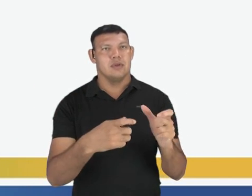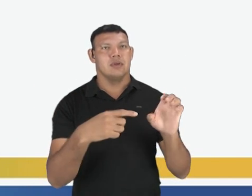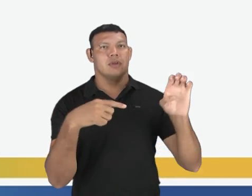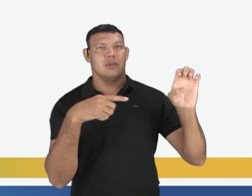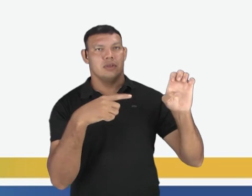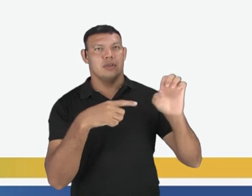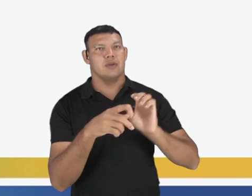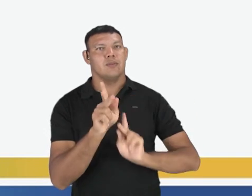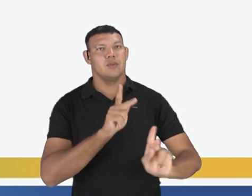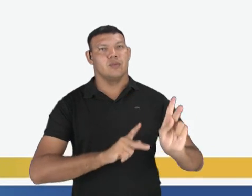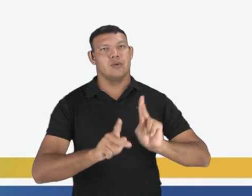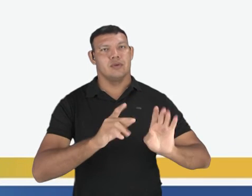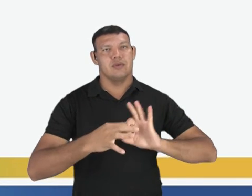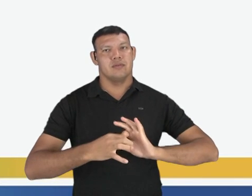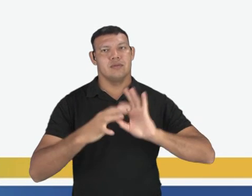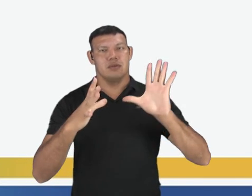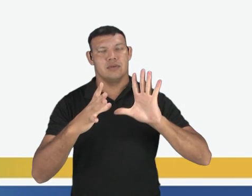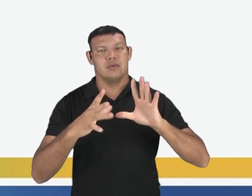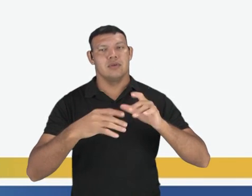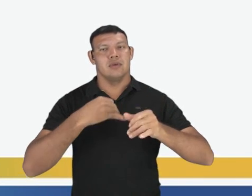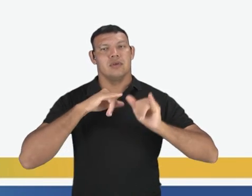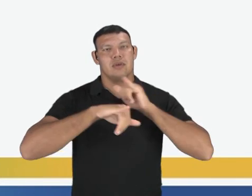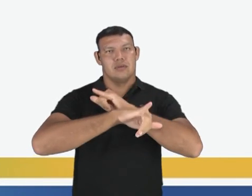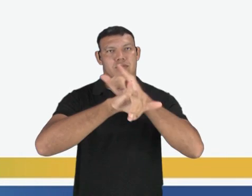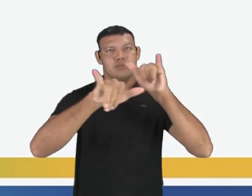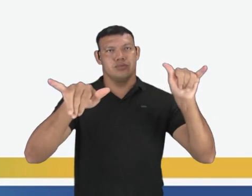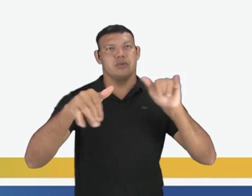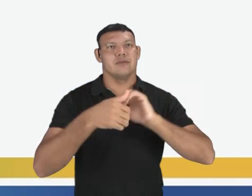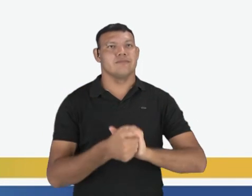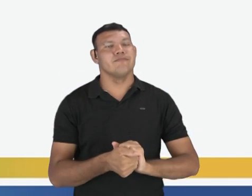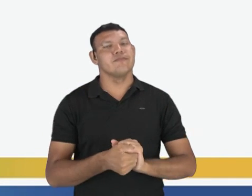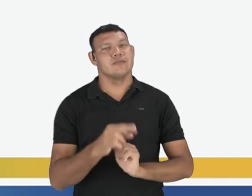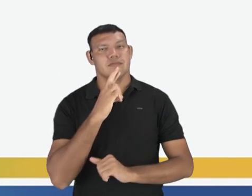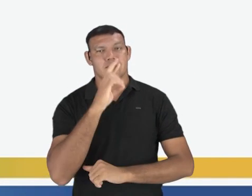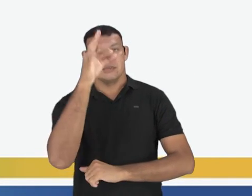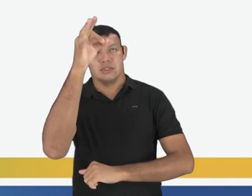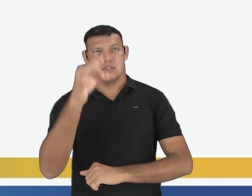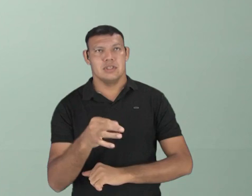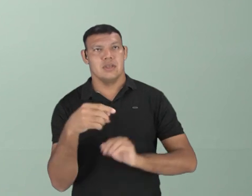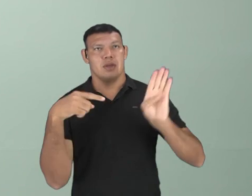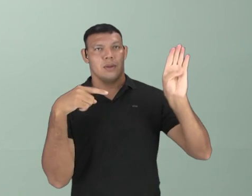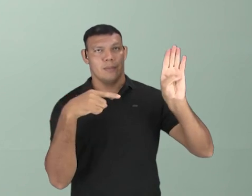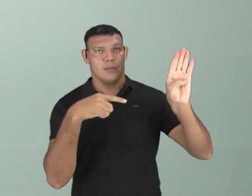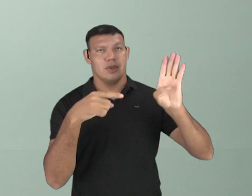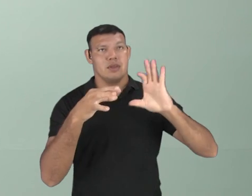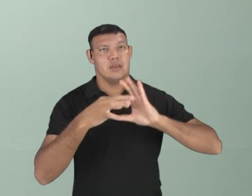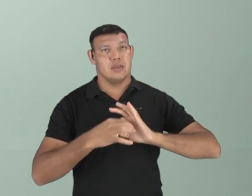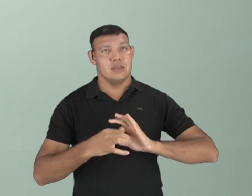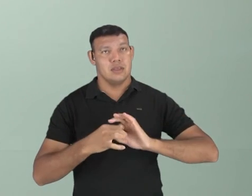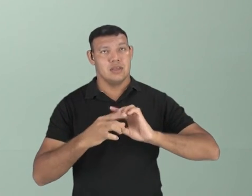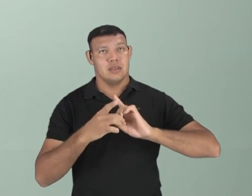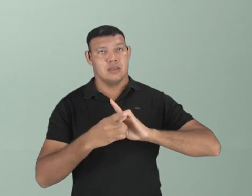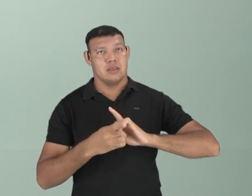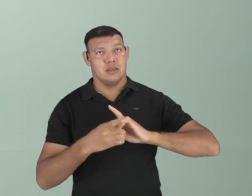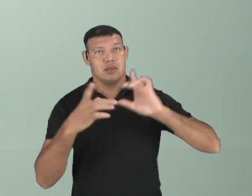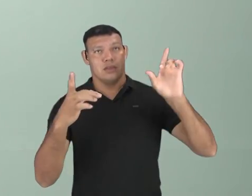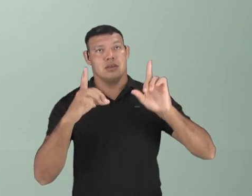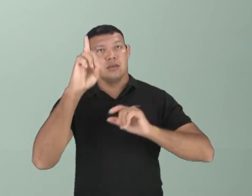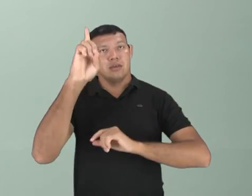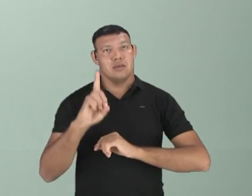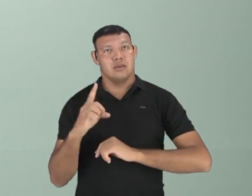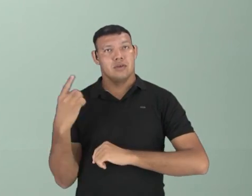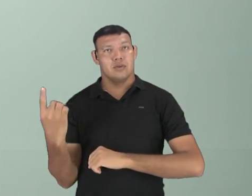B. Democracia, direitos individuais e soberania popular. Pessoal, então não esqueçam de